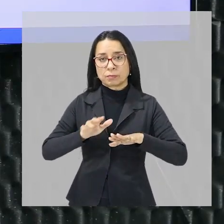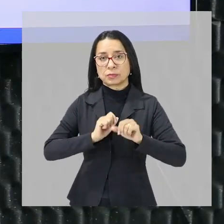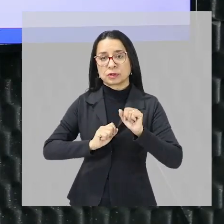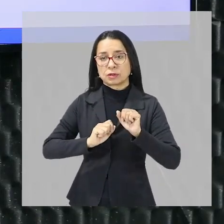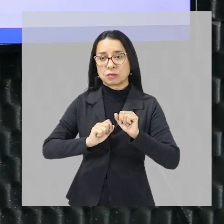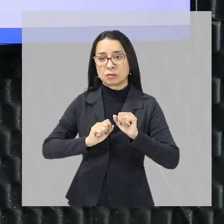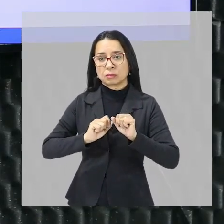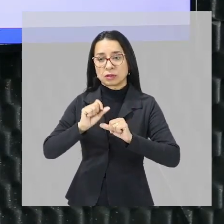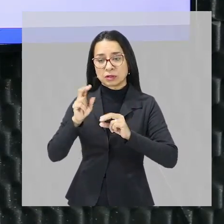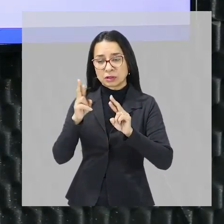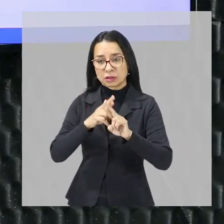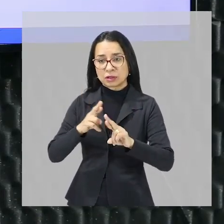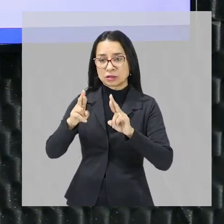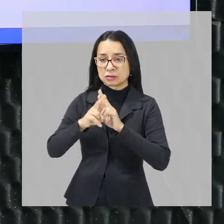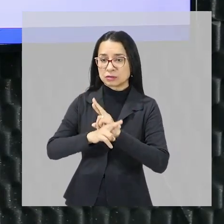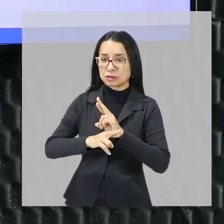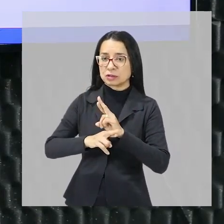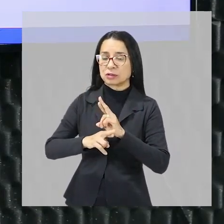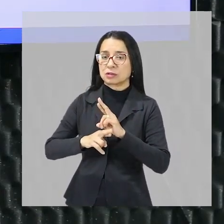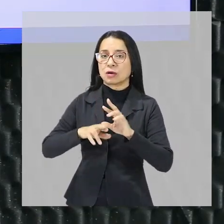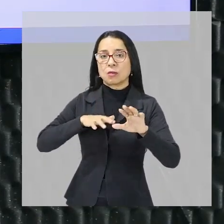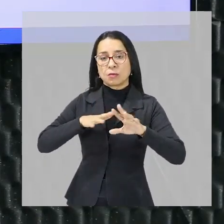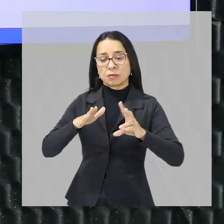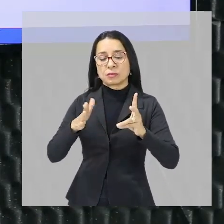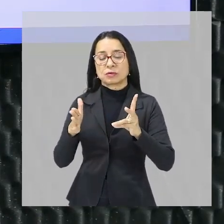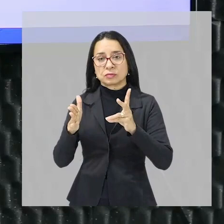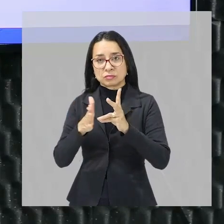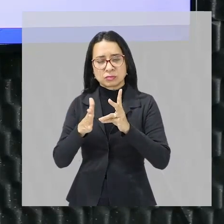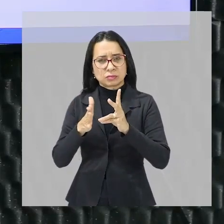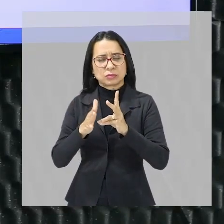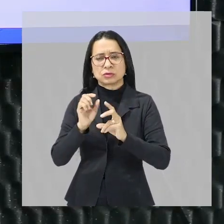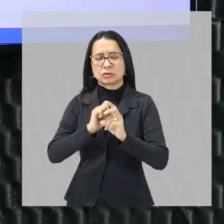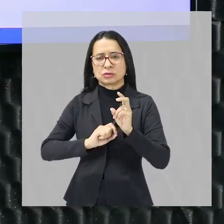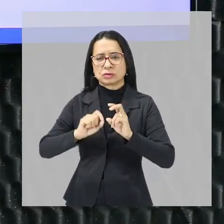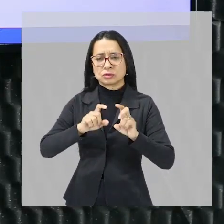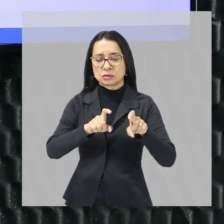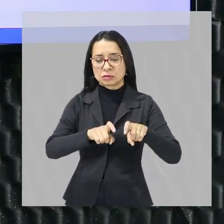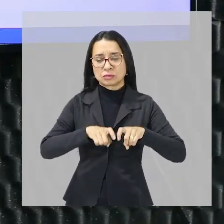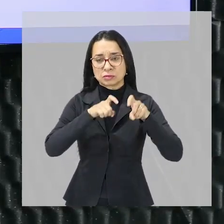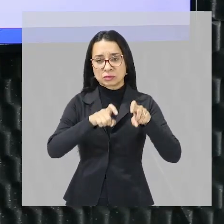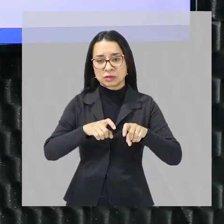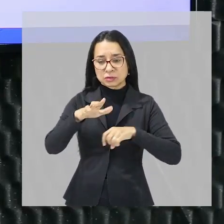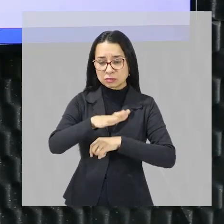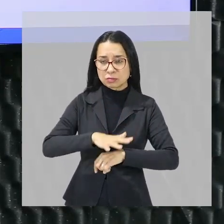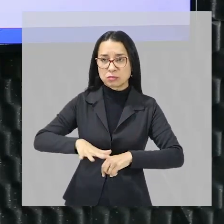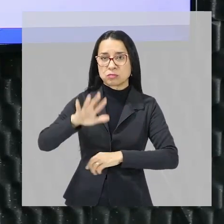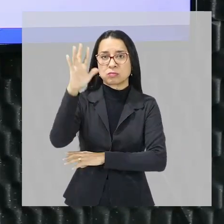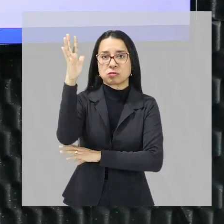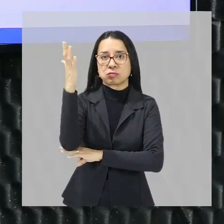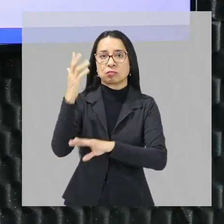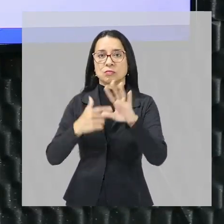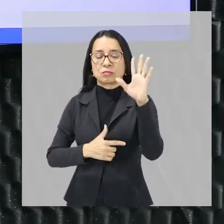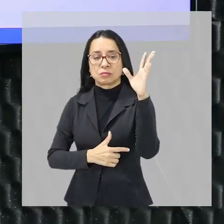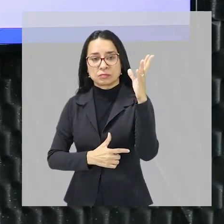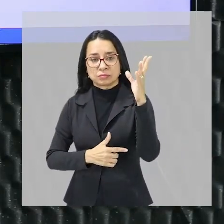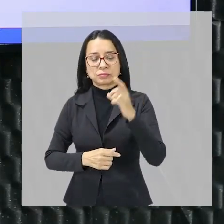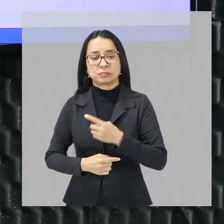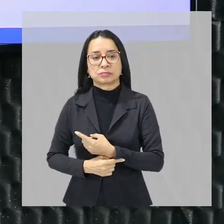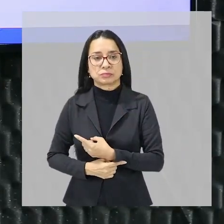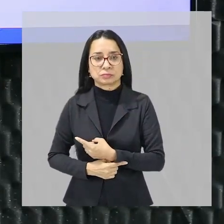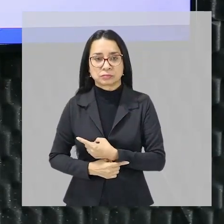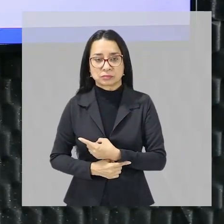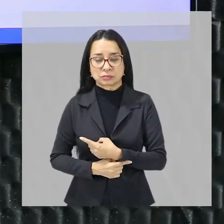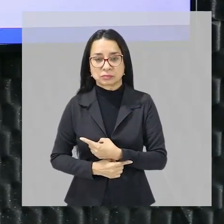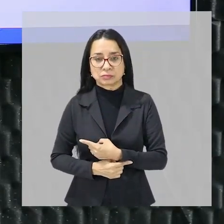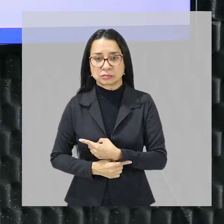do movimento indígena camponês ambientalista, que você já deixou destacado lá na citação. A